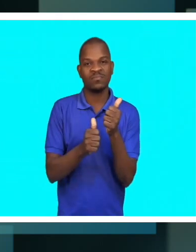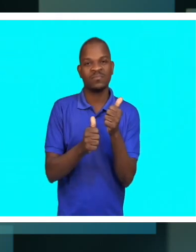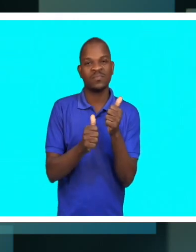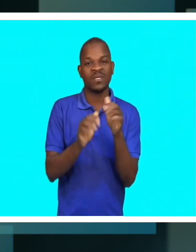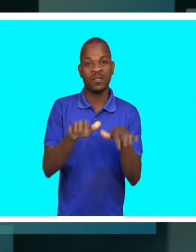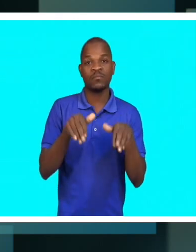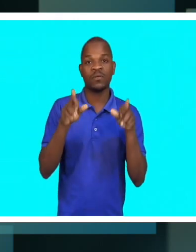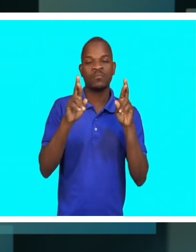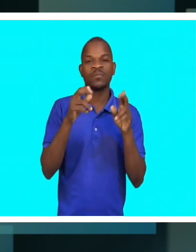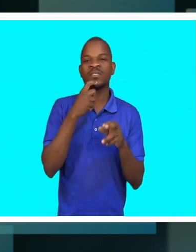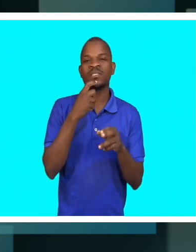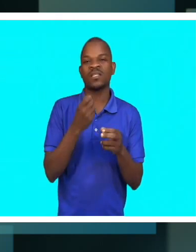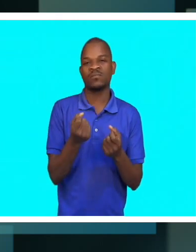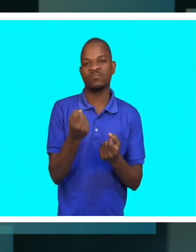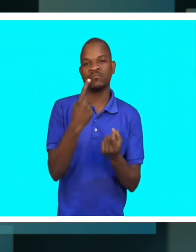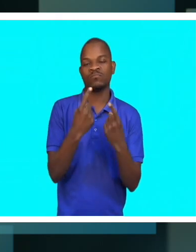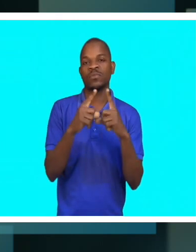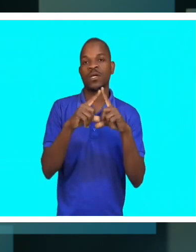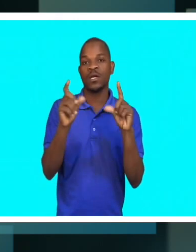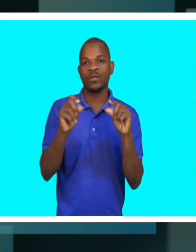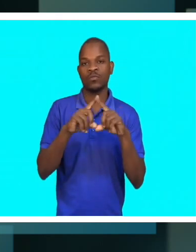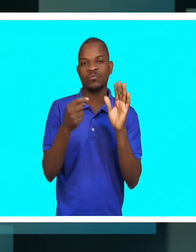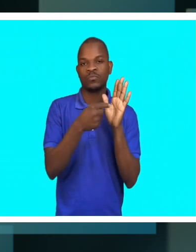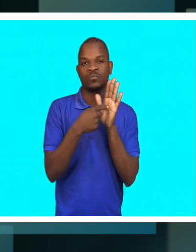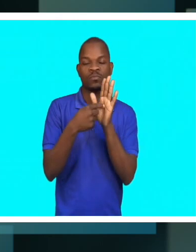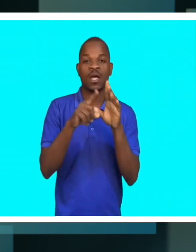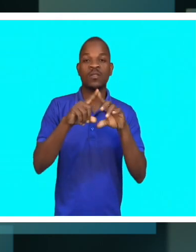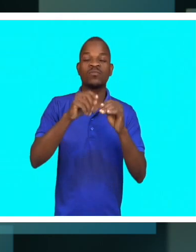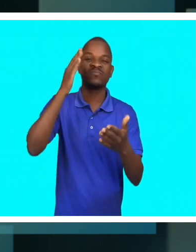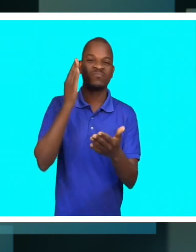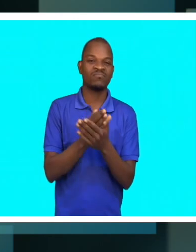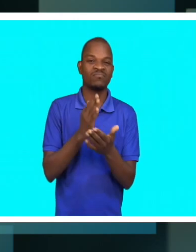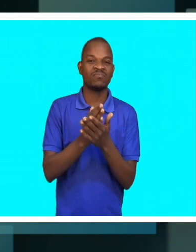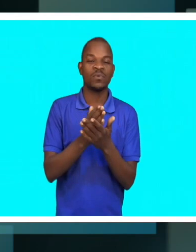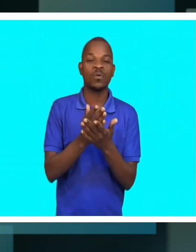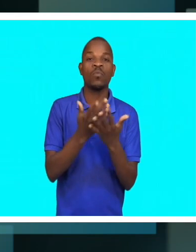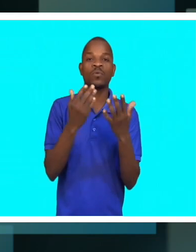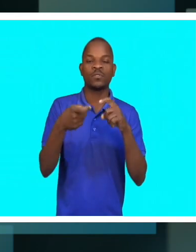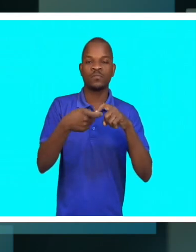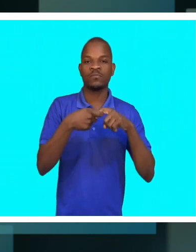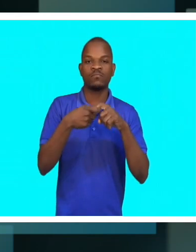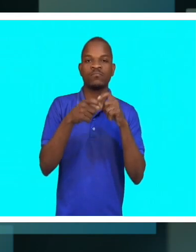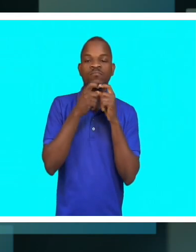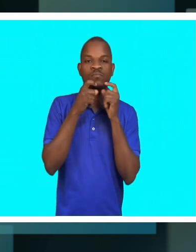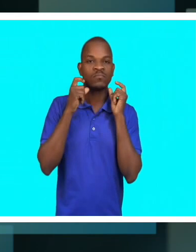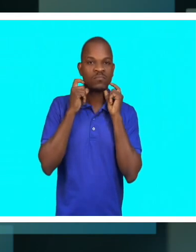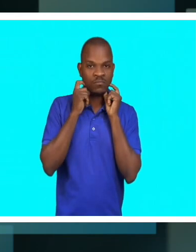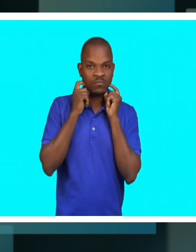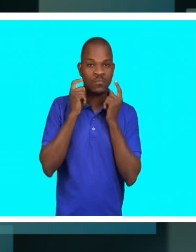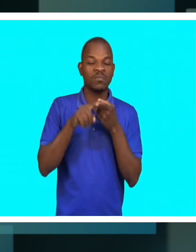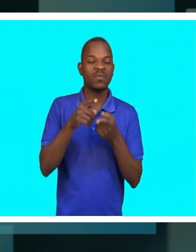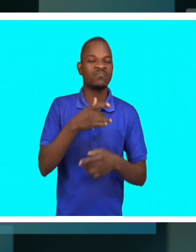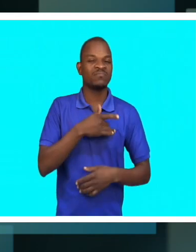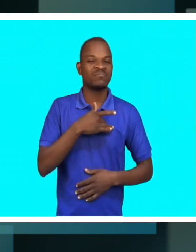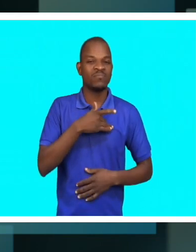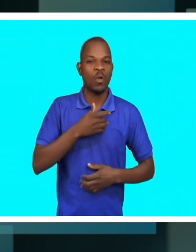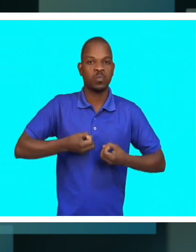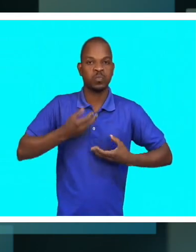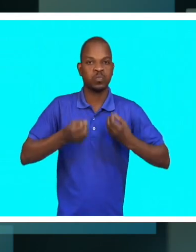aqueles casos eram apenas uma mostra da realidade de muitas famílias moçambicanas. Este